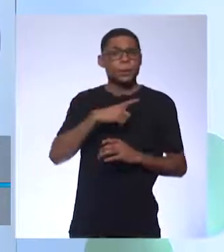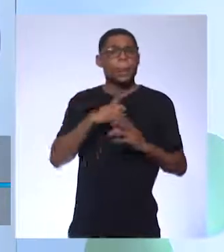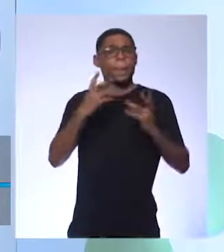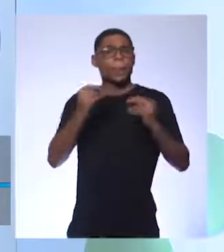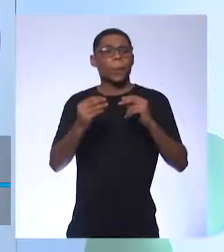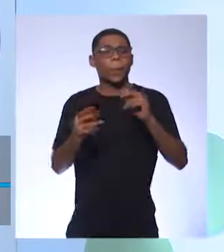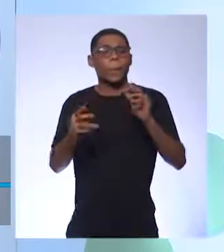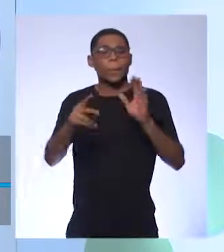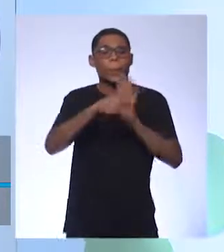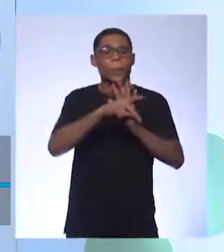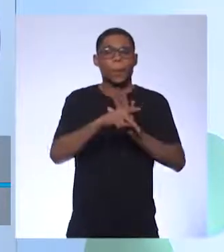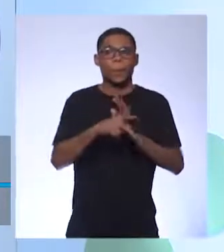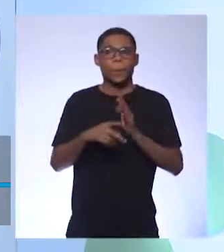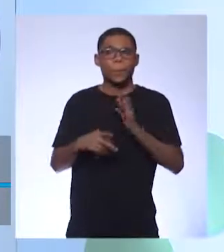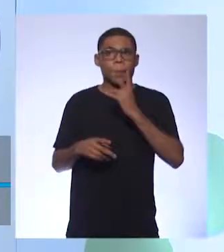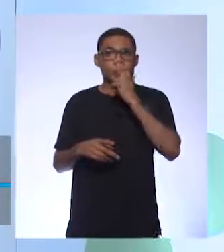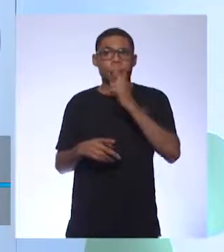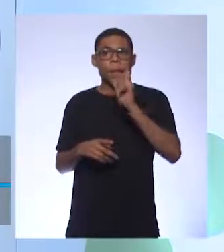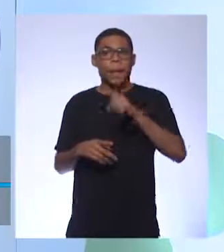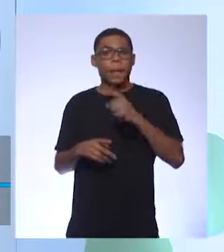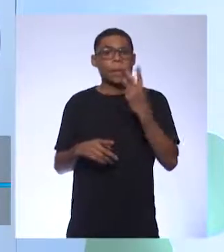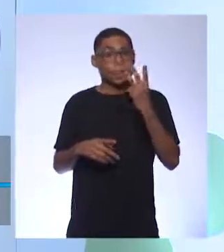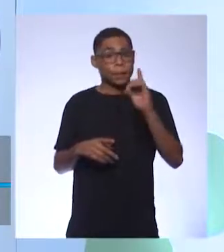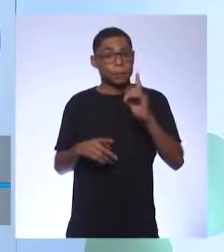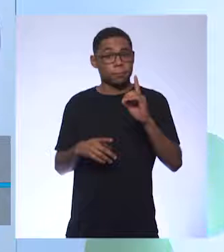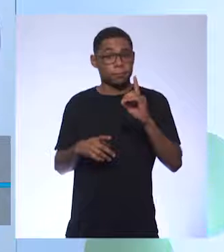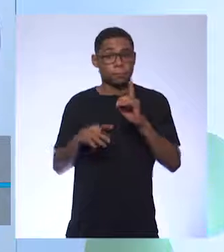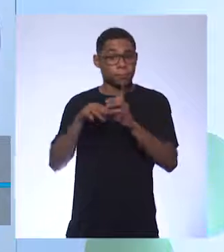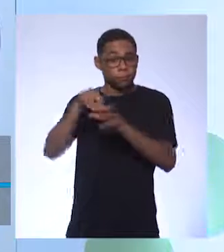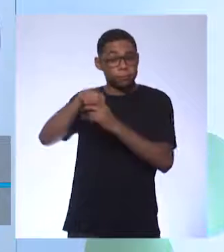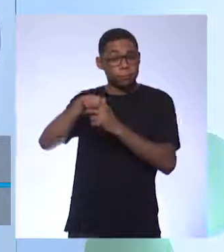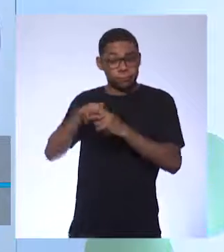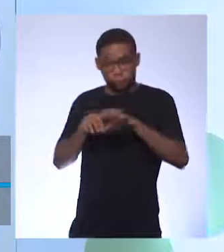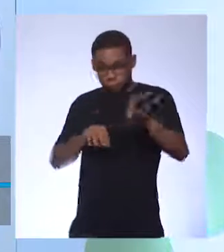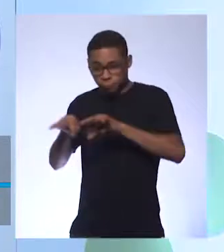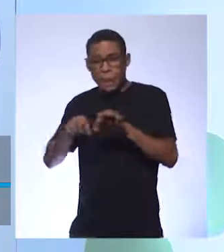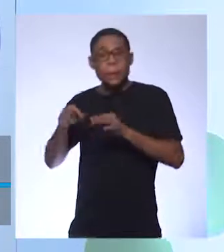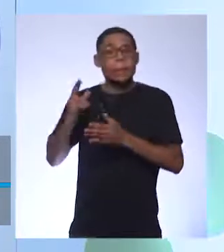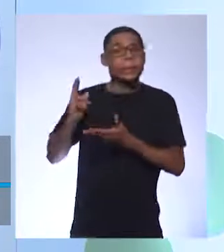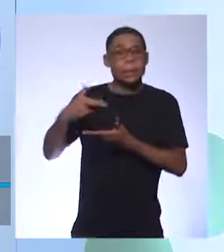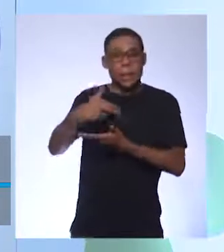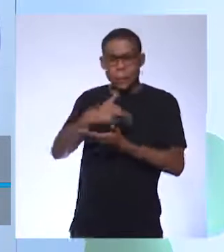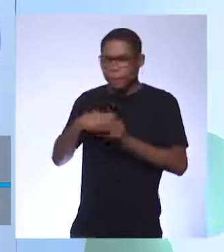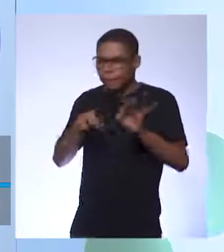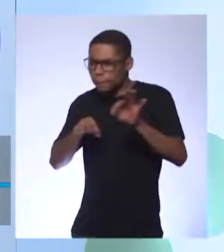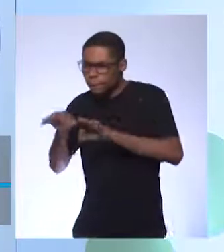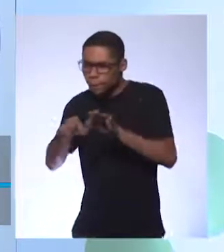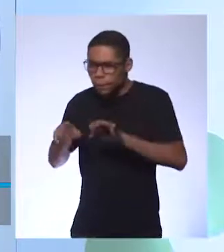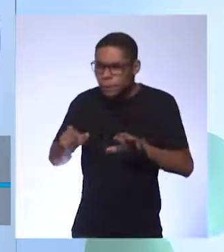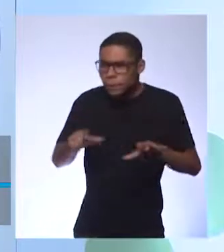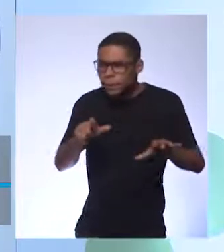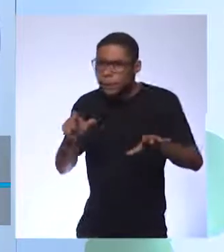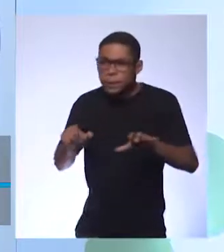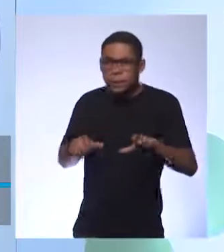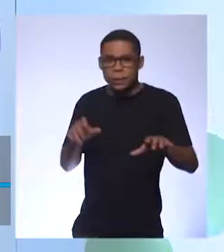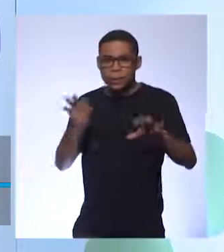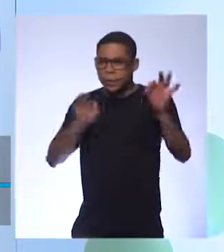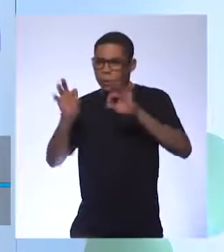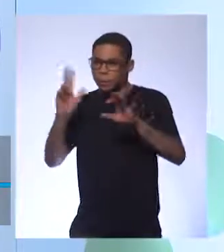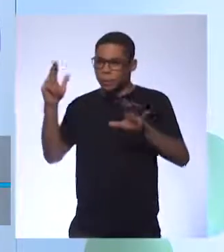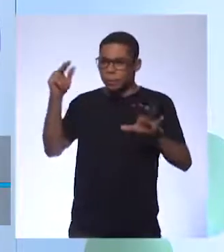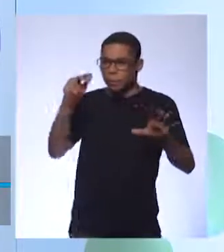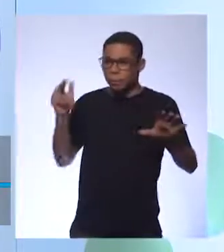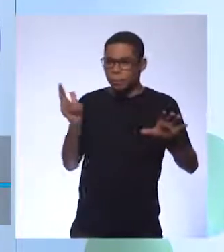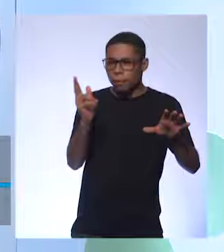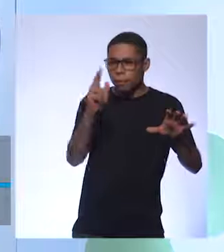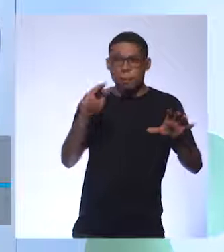partem de moldes feitos de esculturas, né? Eles fazem as esculturas e, a partir disso, eles desenvolvem as